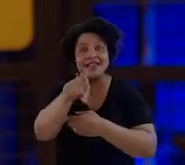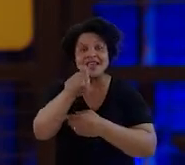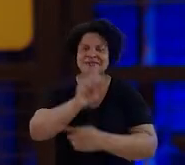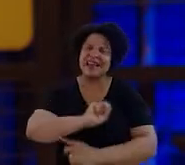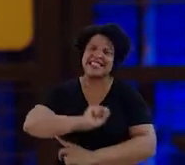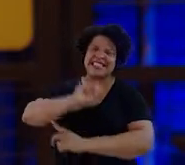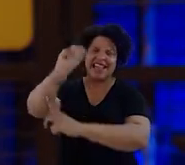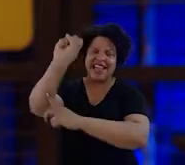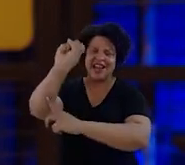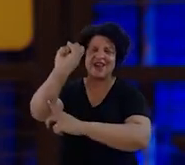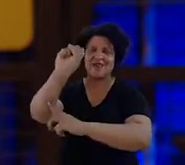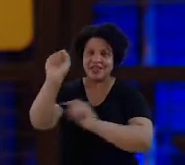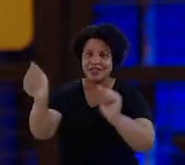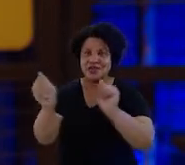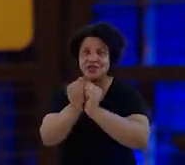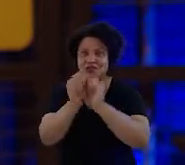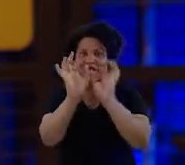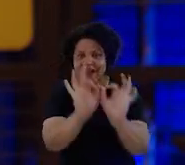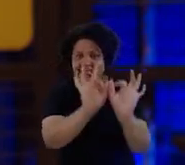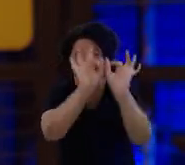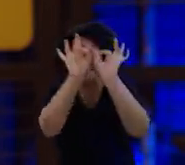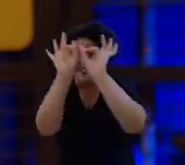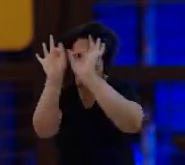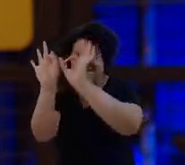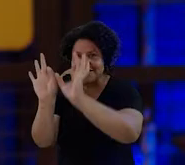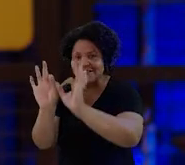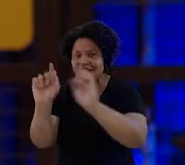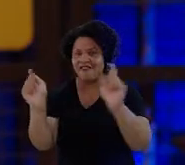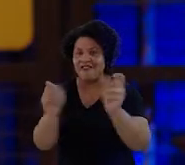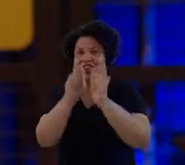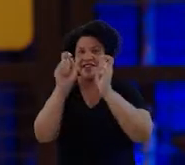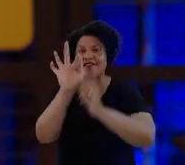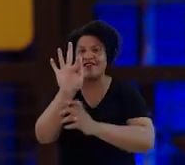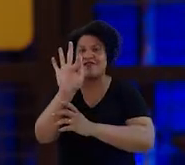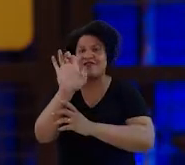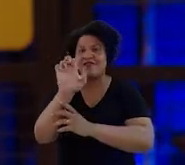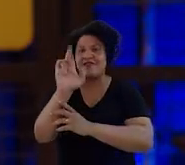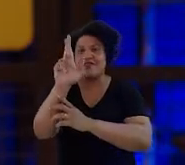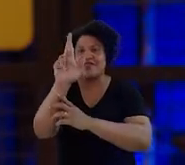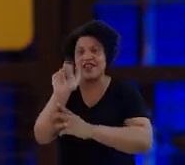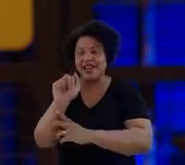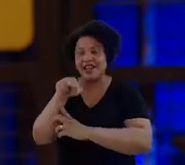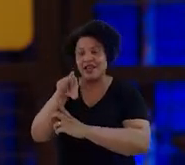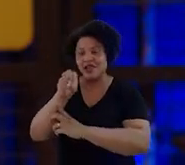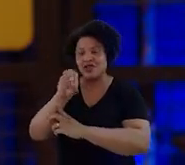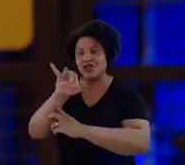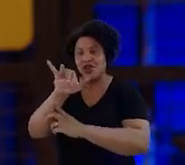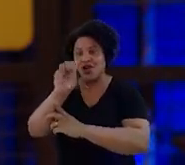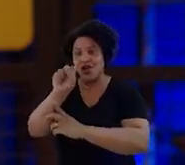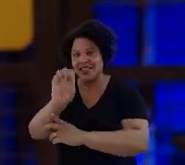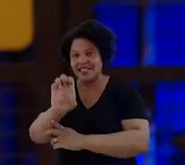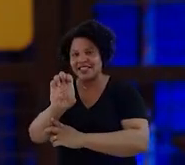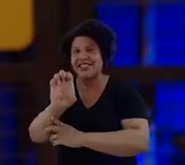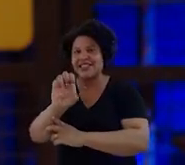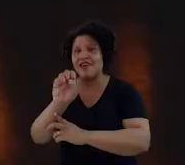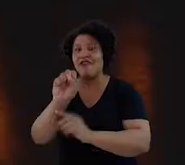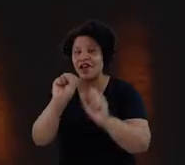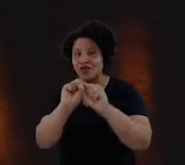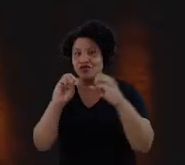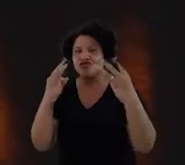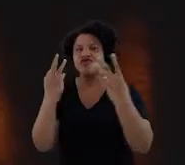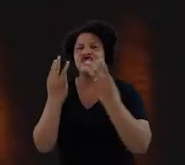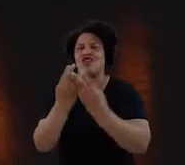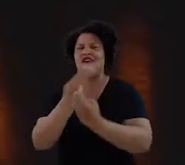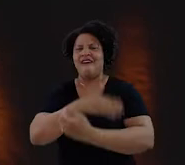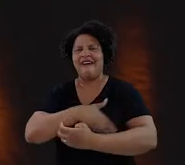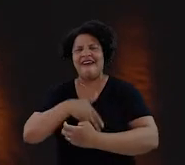você chegar e colar, assistir Feira Nós. Daquele jeito, tamo juntão. Pega a visão do meu show, que é com todo aquele carinho, aquela agonia que a gente gosta. Então